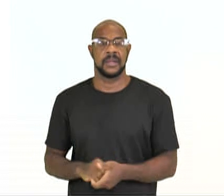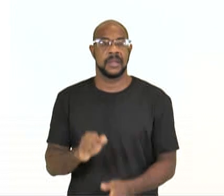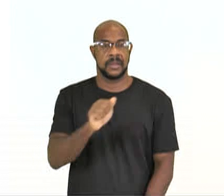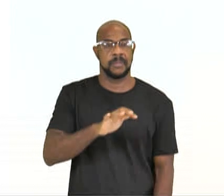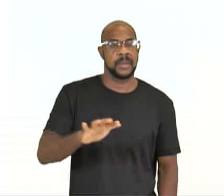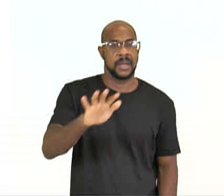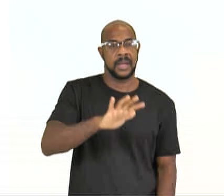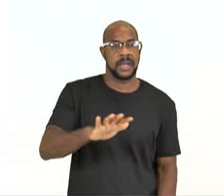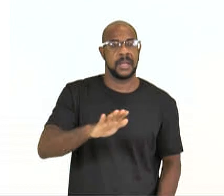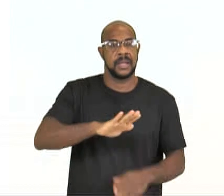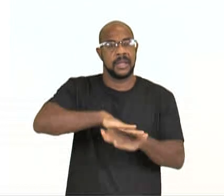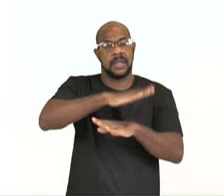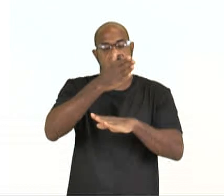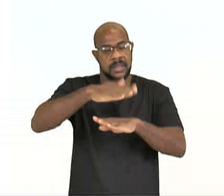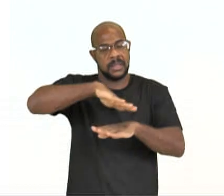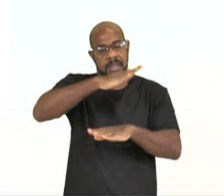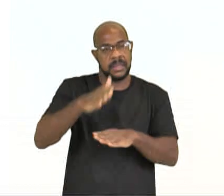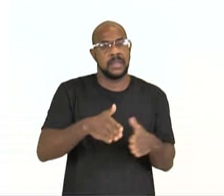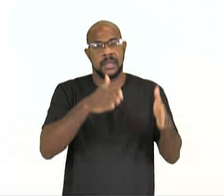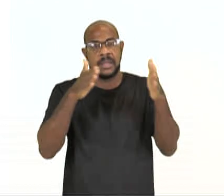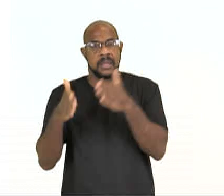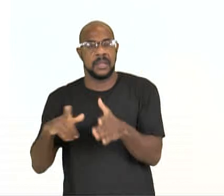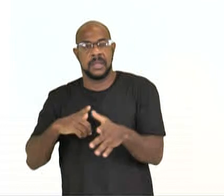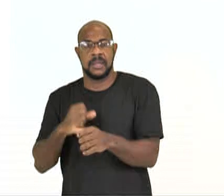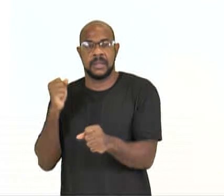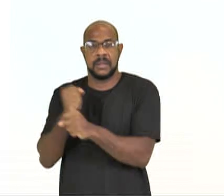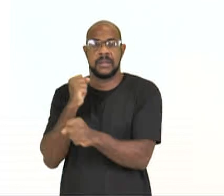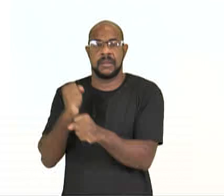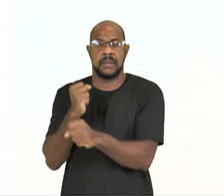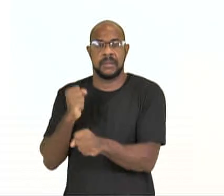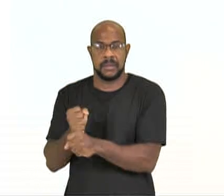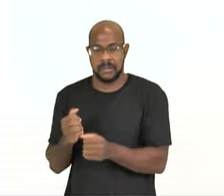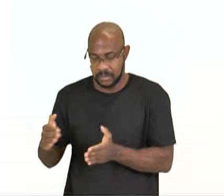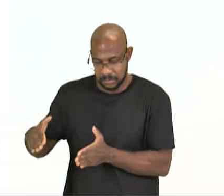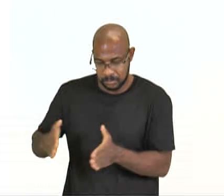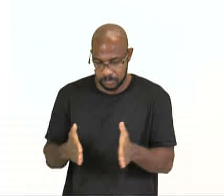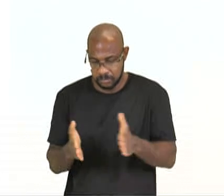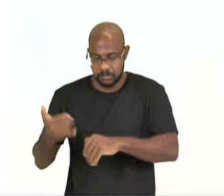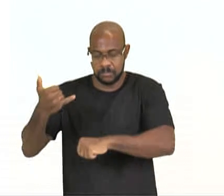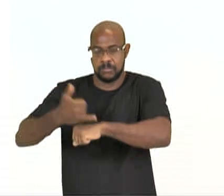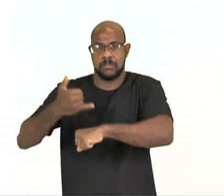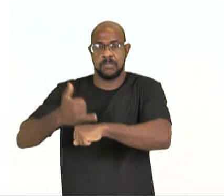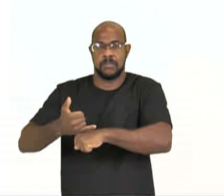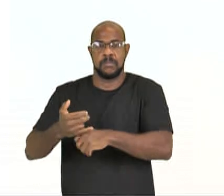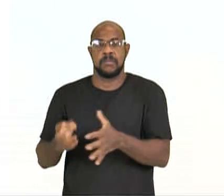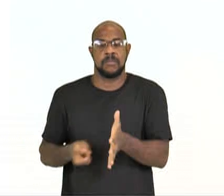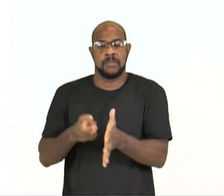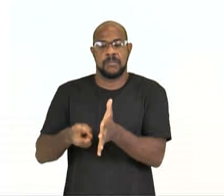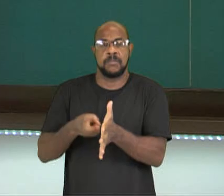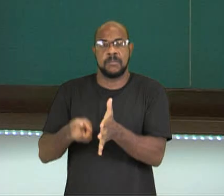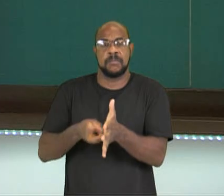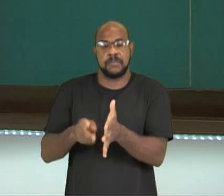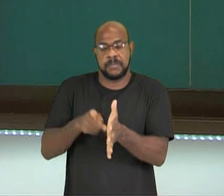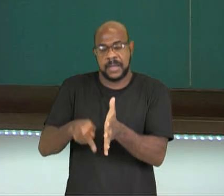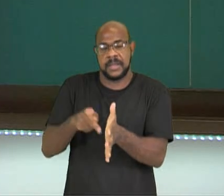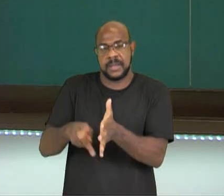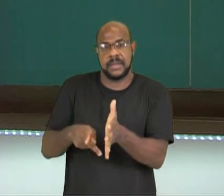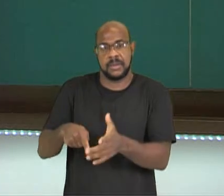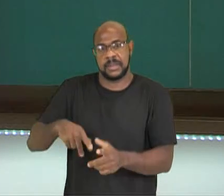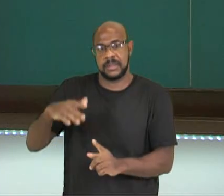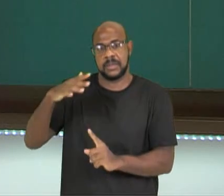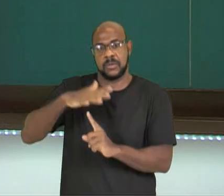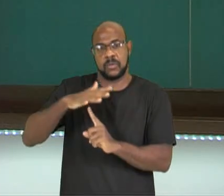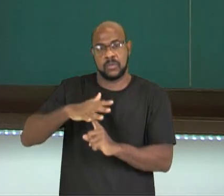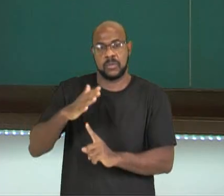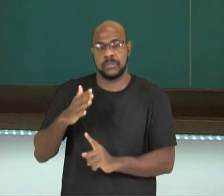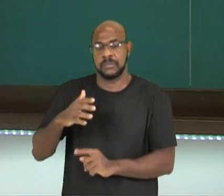de montanha e depois eu tenho a construção ali da estrada de ferro de Paranaguá-Curitiba. É uma ação